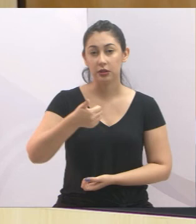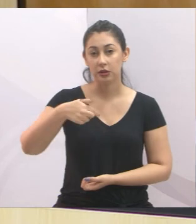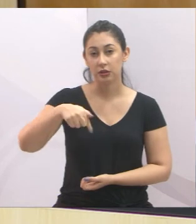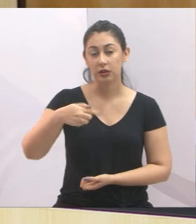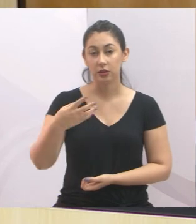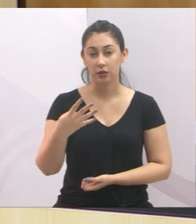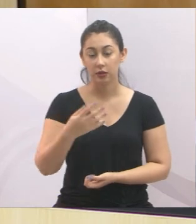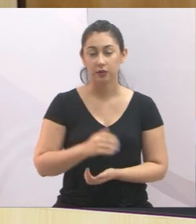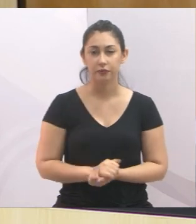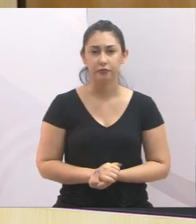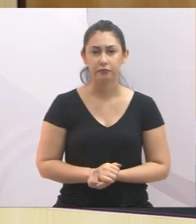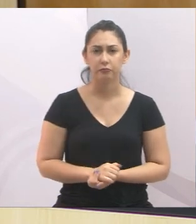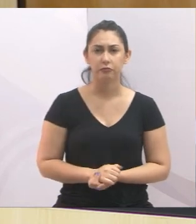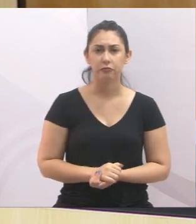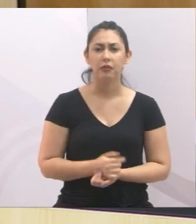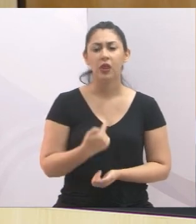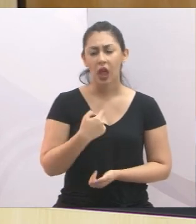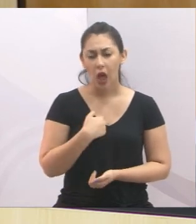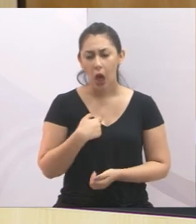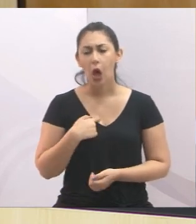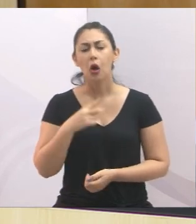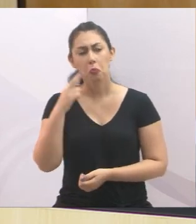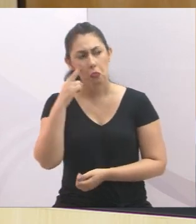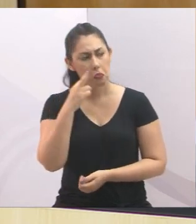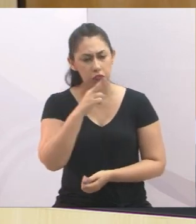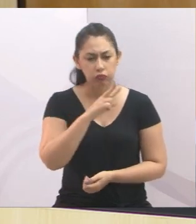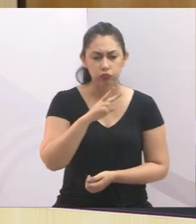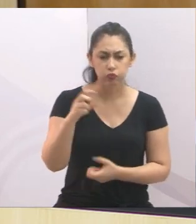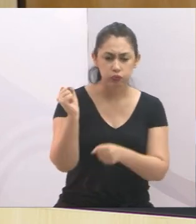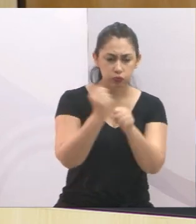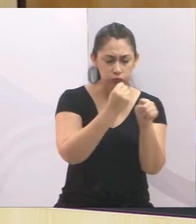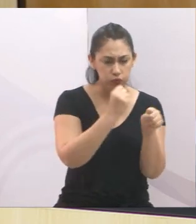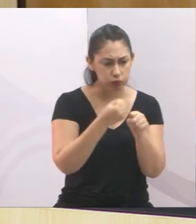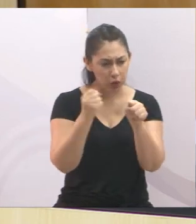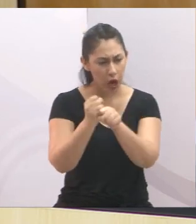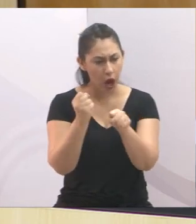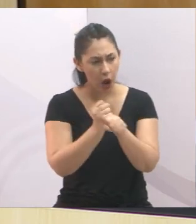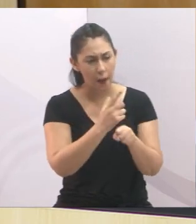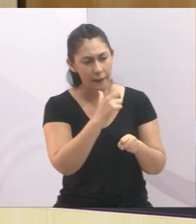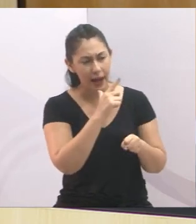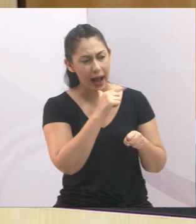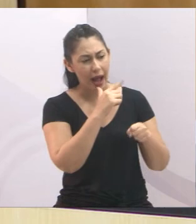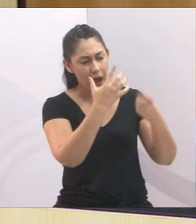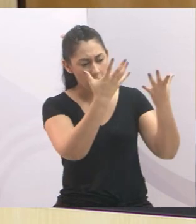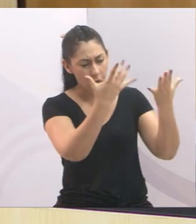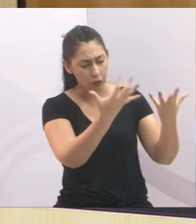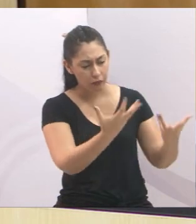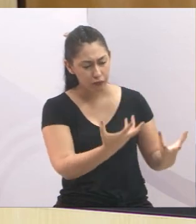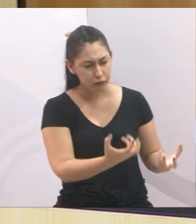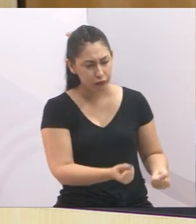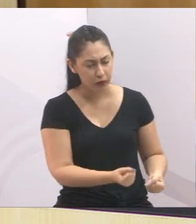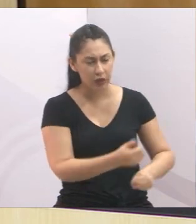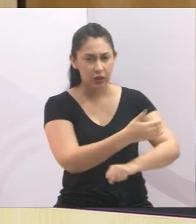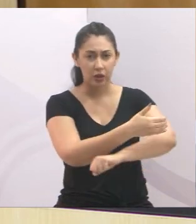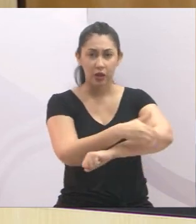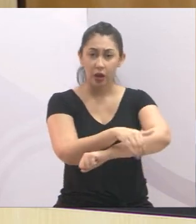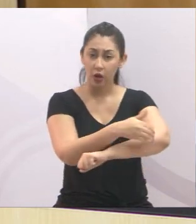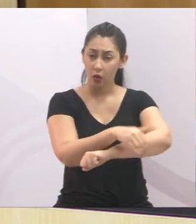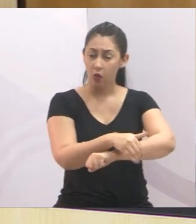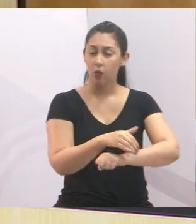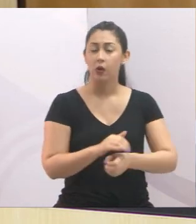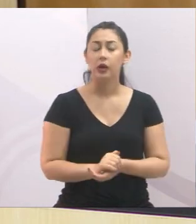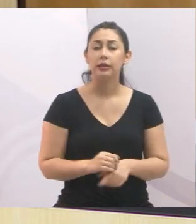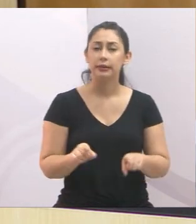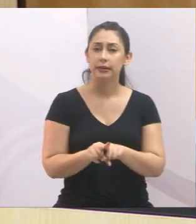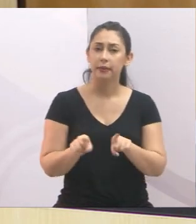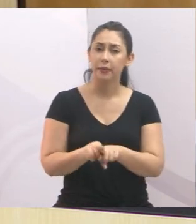174. Este vereador tem acompanhado as obras de drenagem e pavimentação da Avenida Dr. Romeu Carlos Petrilli e do trecho de